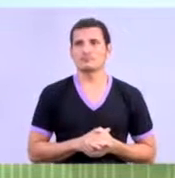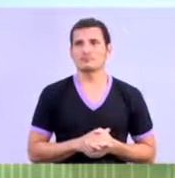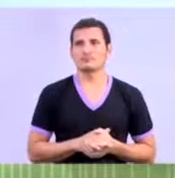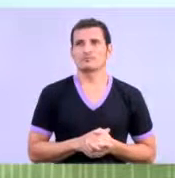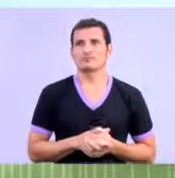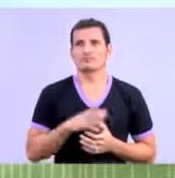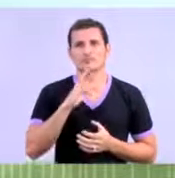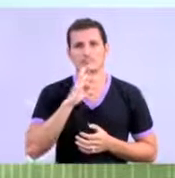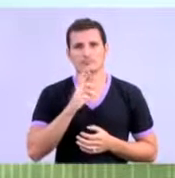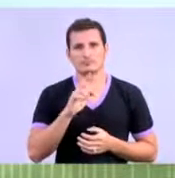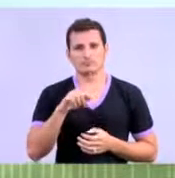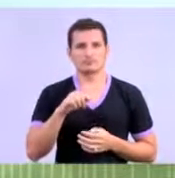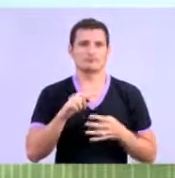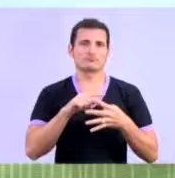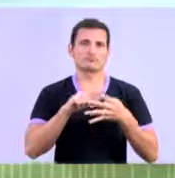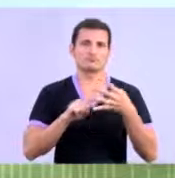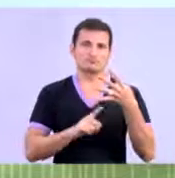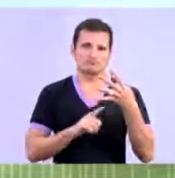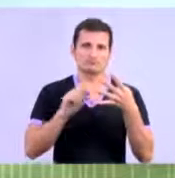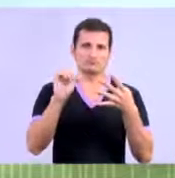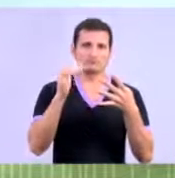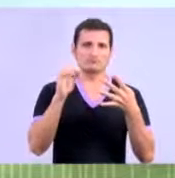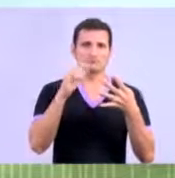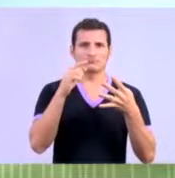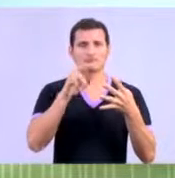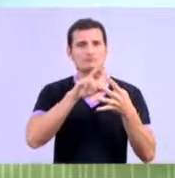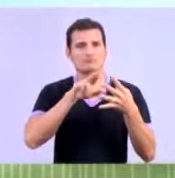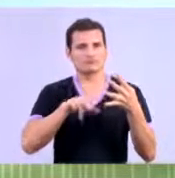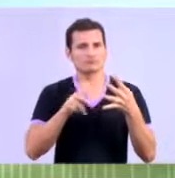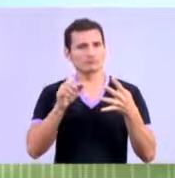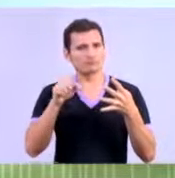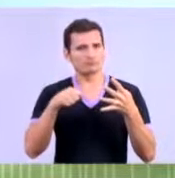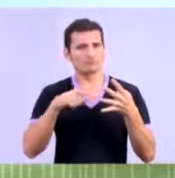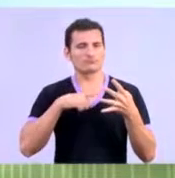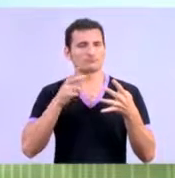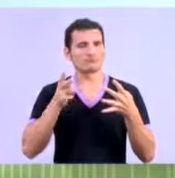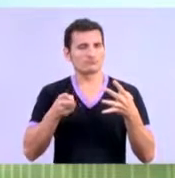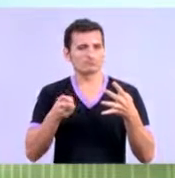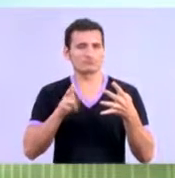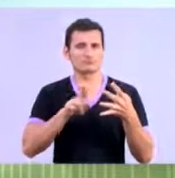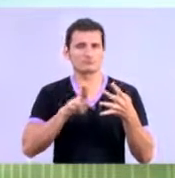é, são 4 ações distintas sim. Tem o mesmo nome, tem o mesmo